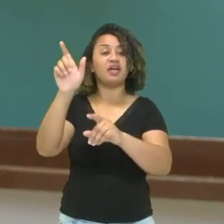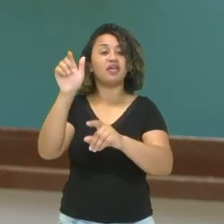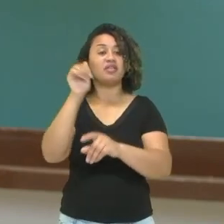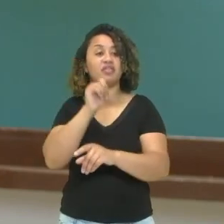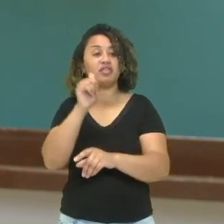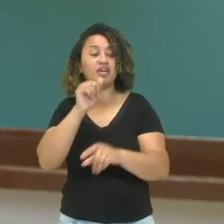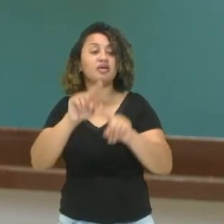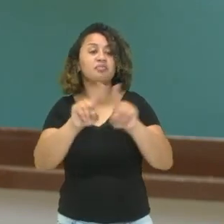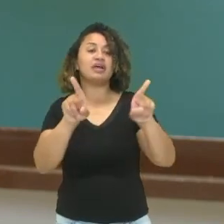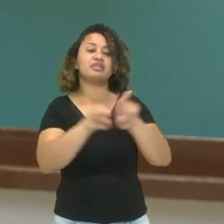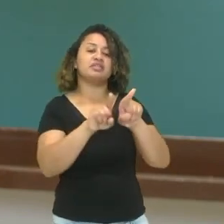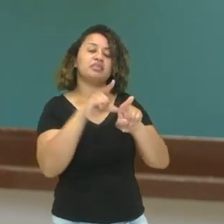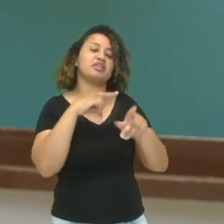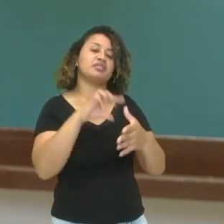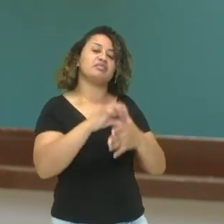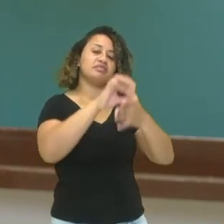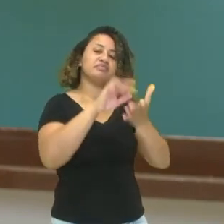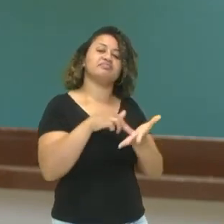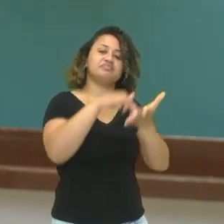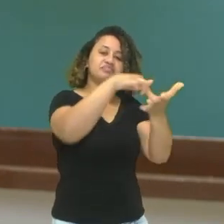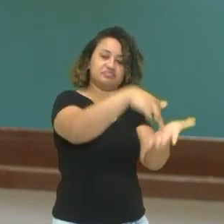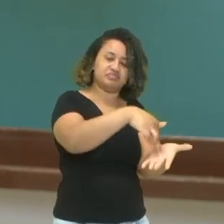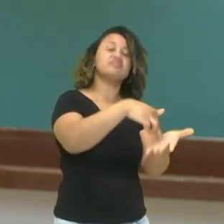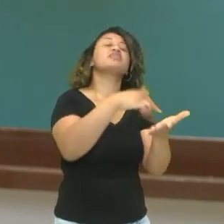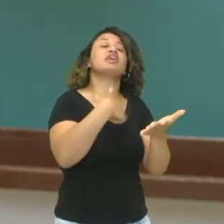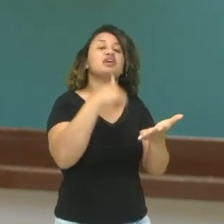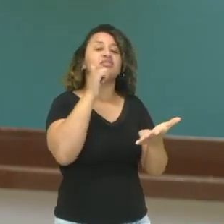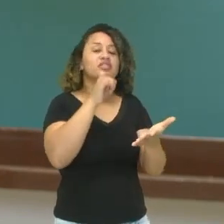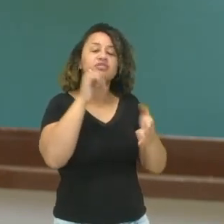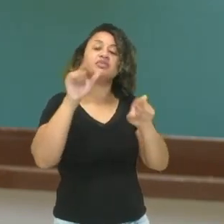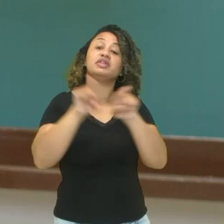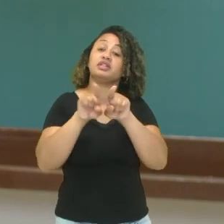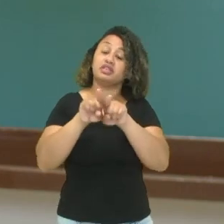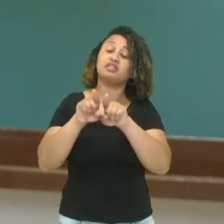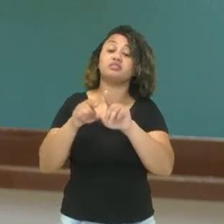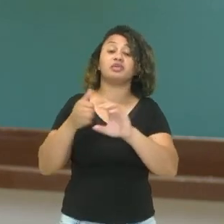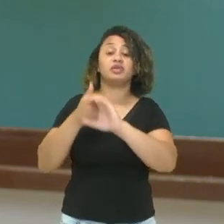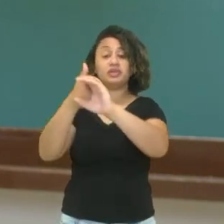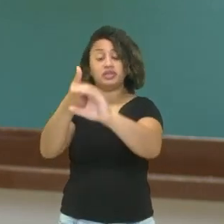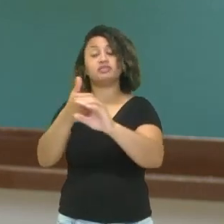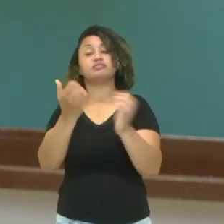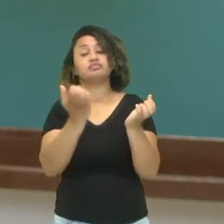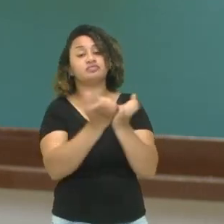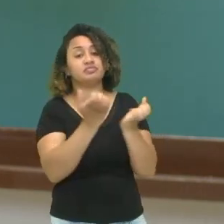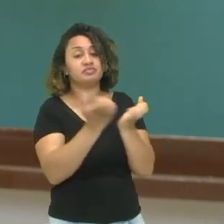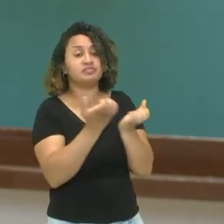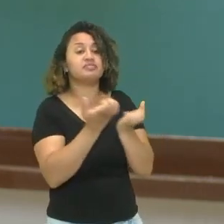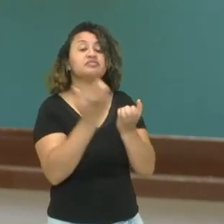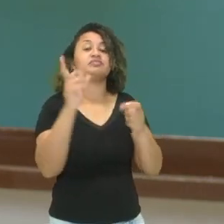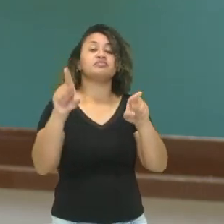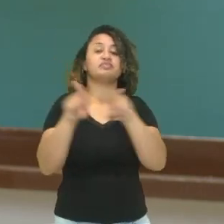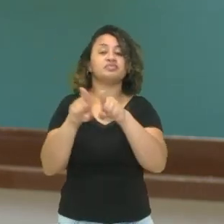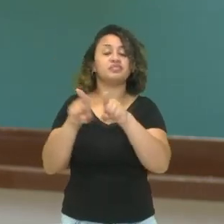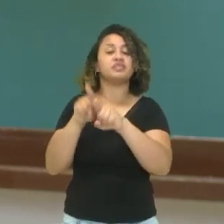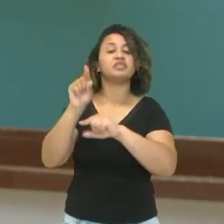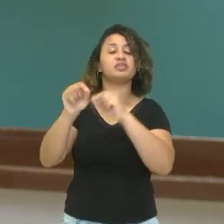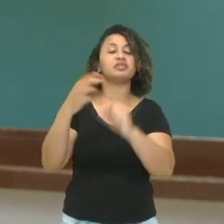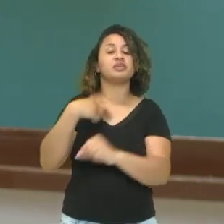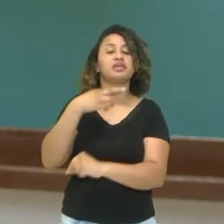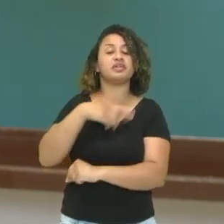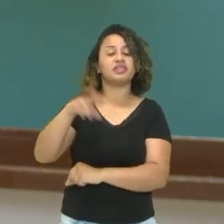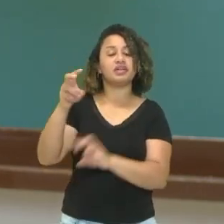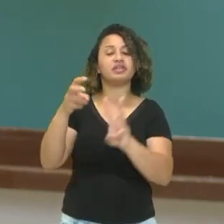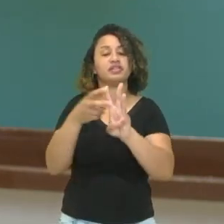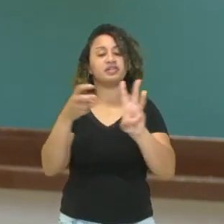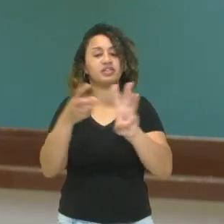lideranças femininas aí dentro do cristianismo, também dos evangélicos e também nas religiões